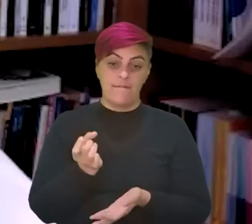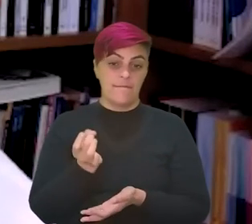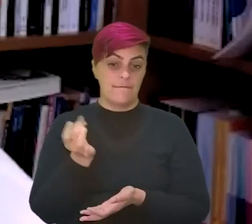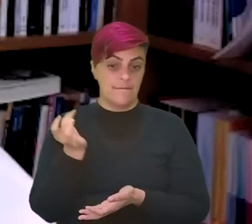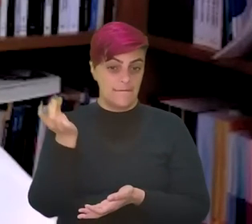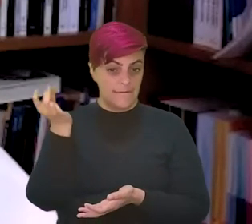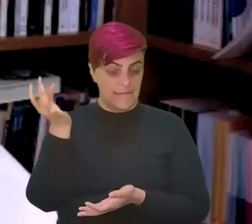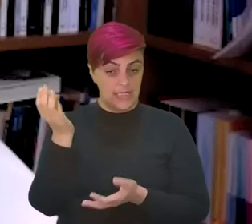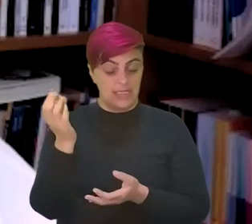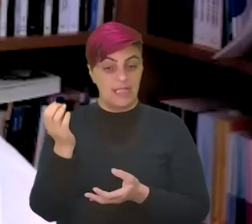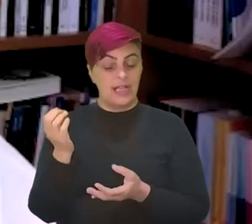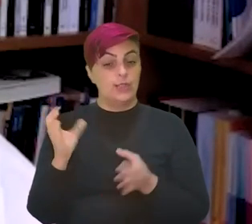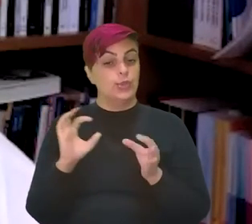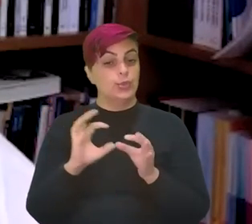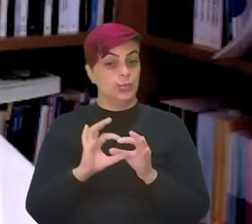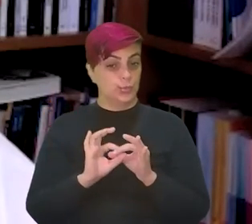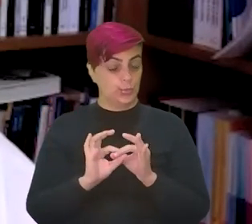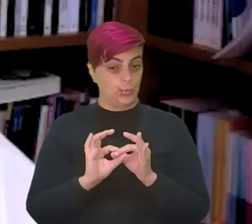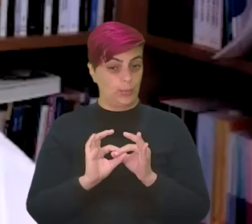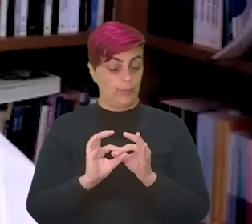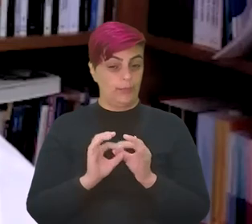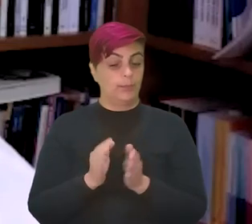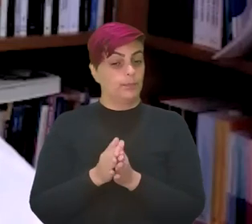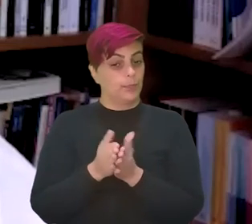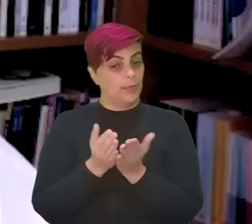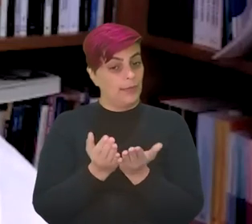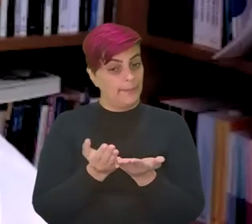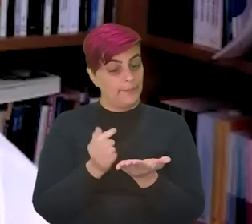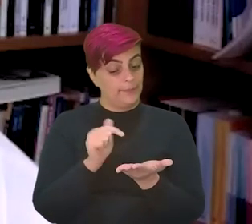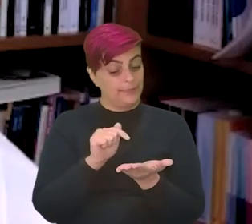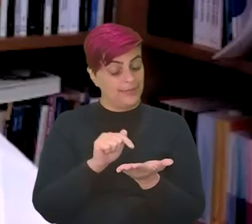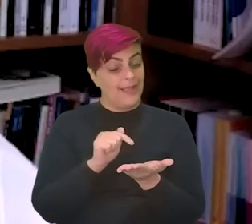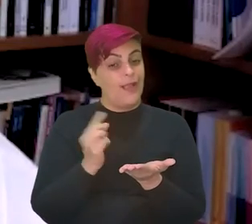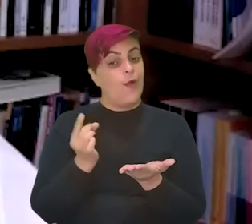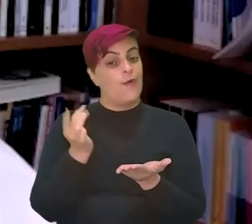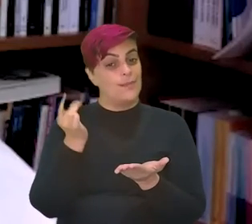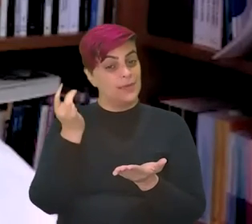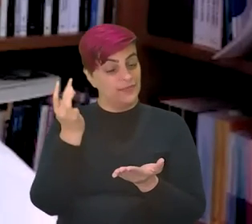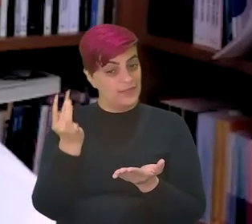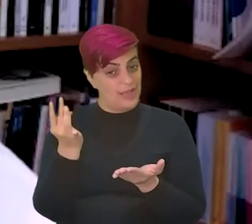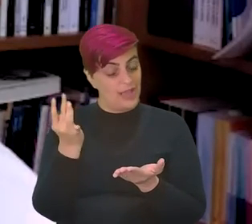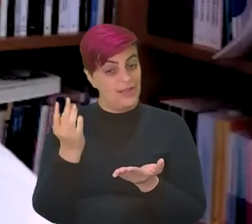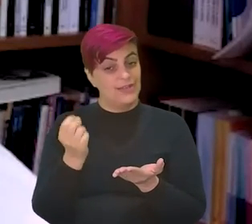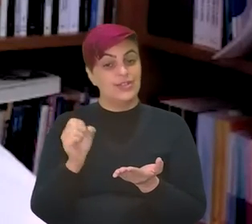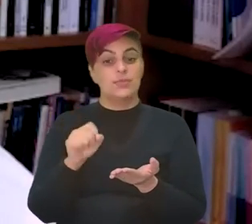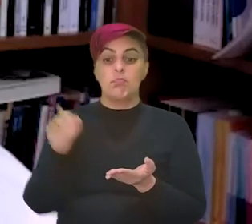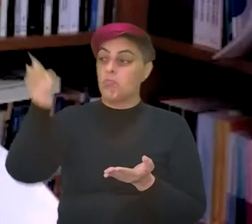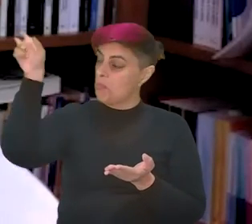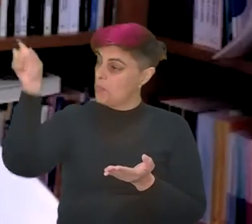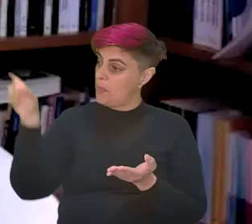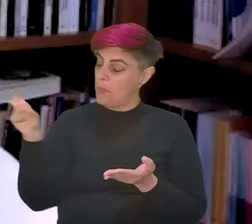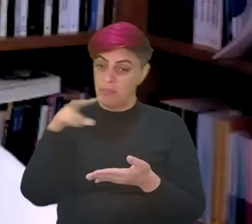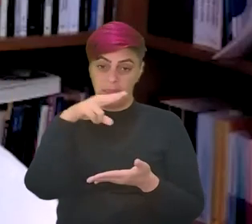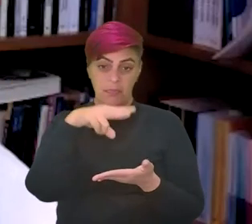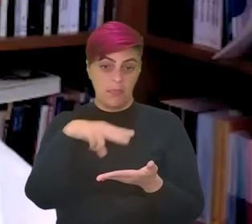de viagem, né? Argonautas é uma viagem E o leitor é um companheiro